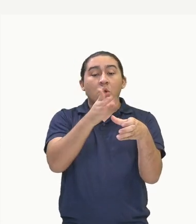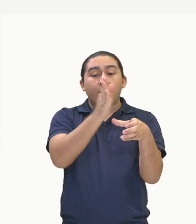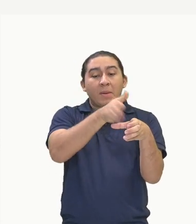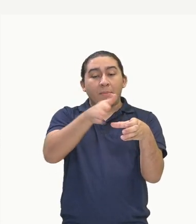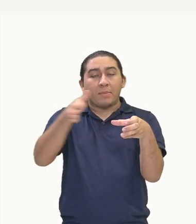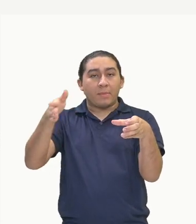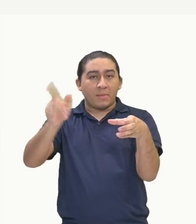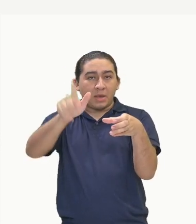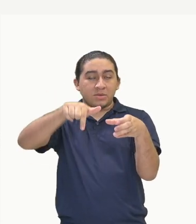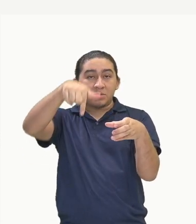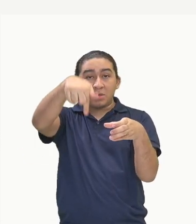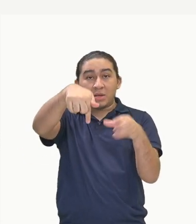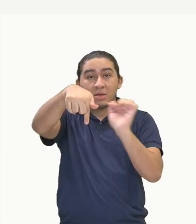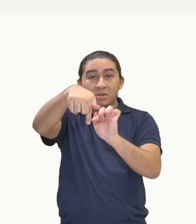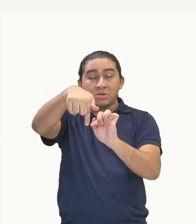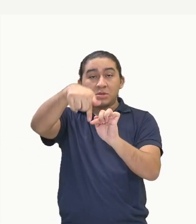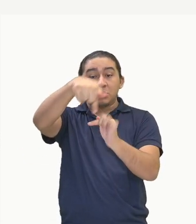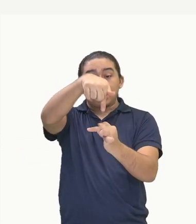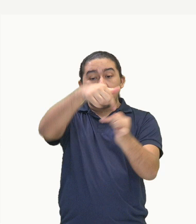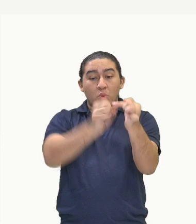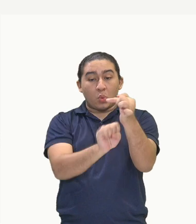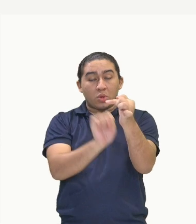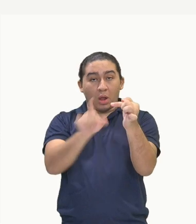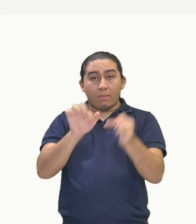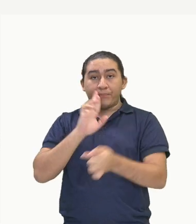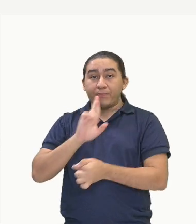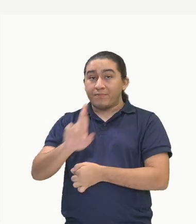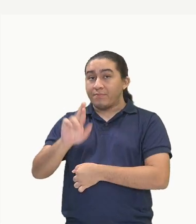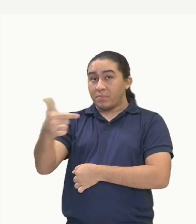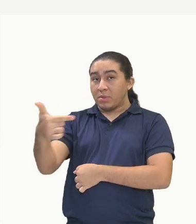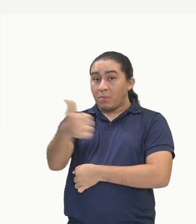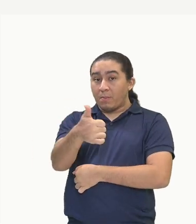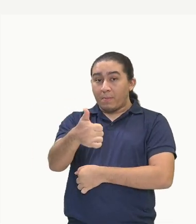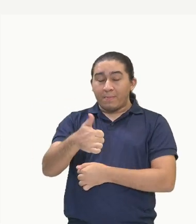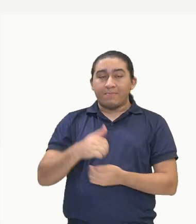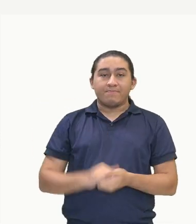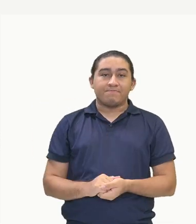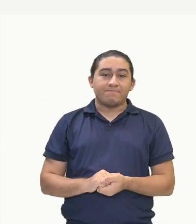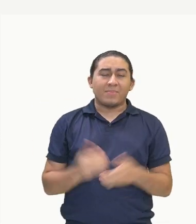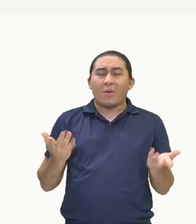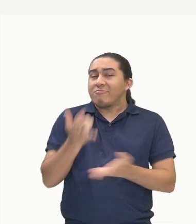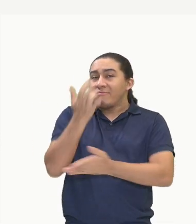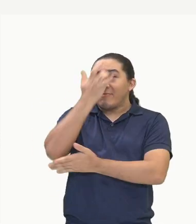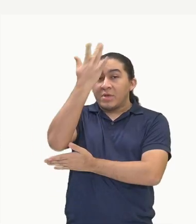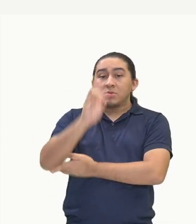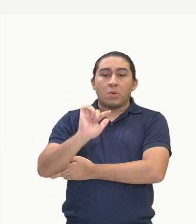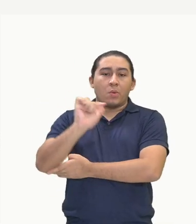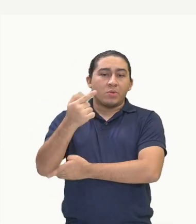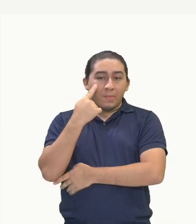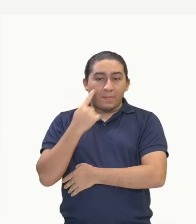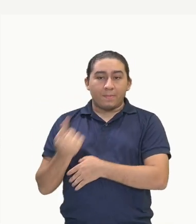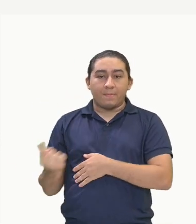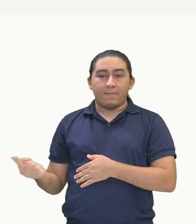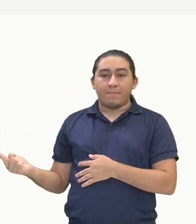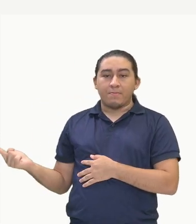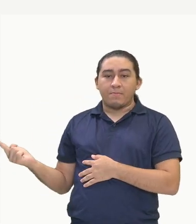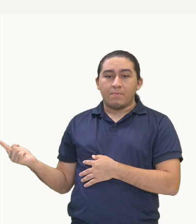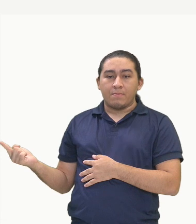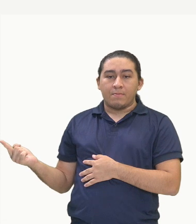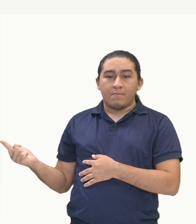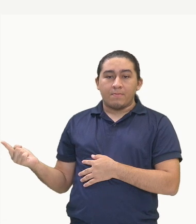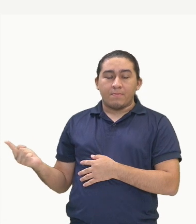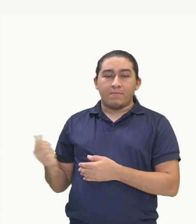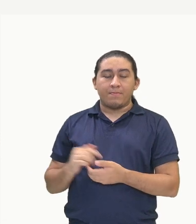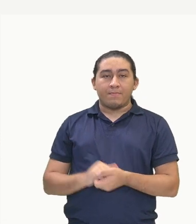7/8 de 24 é igual a 21. E agora ficou fácil, nós temos a última figura, 1/4 de